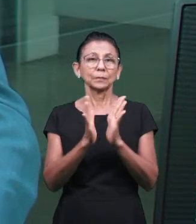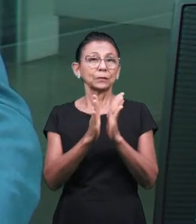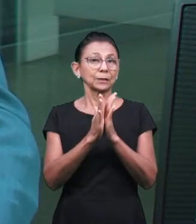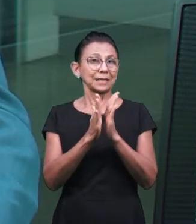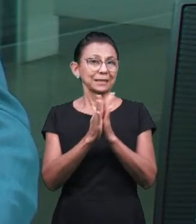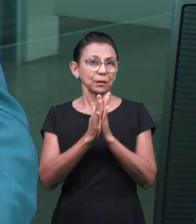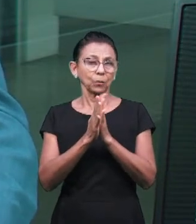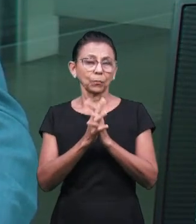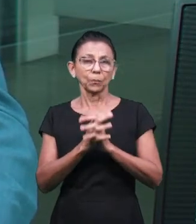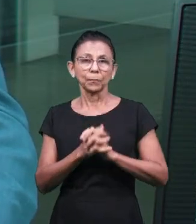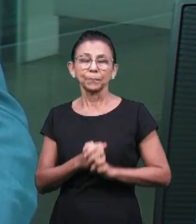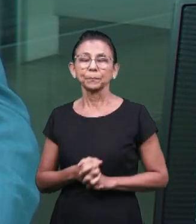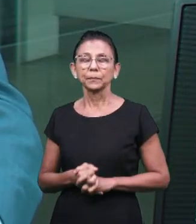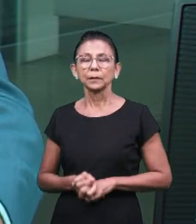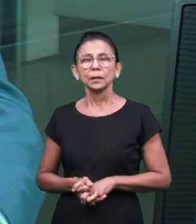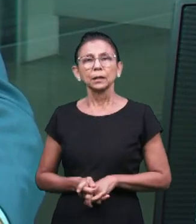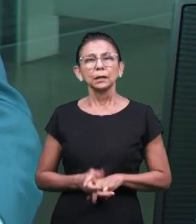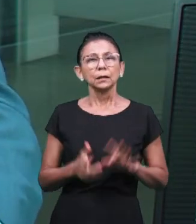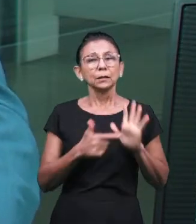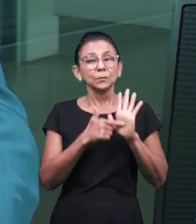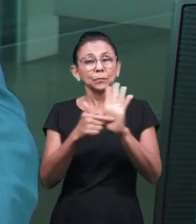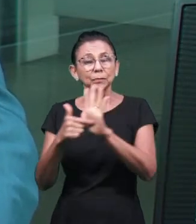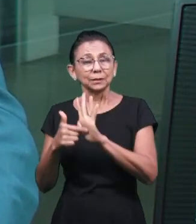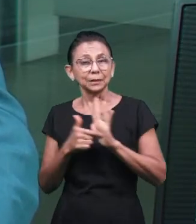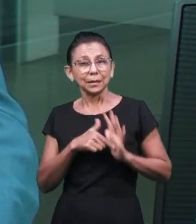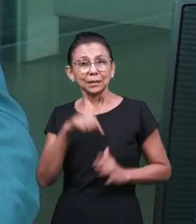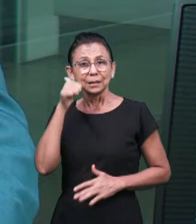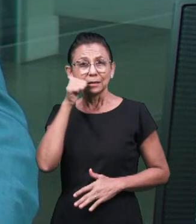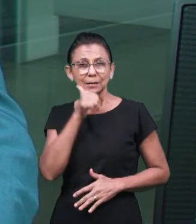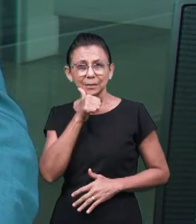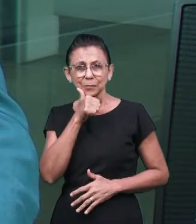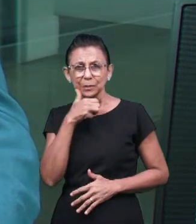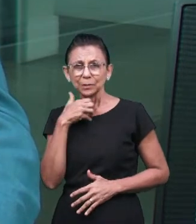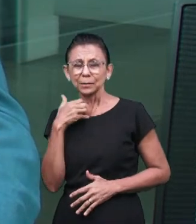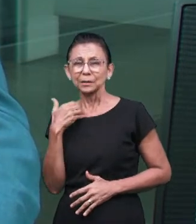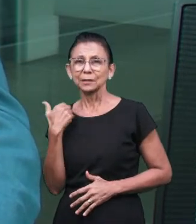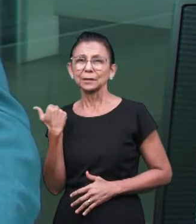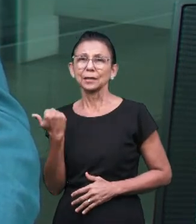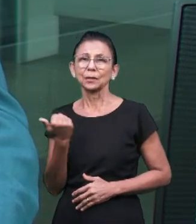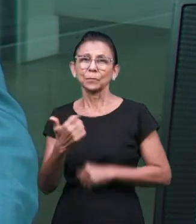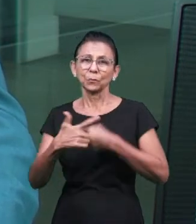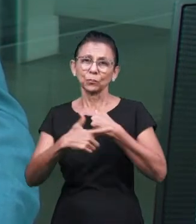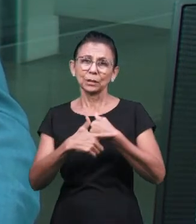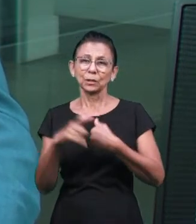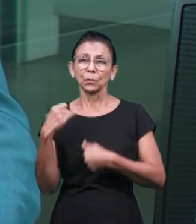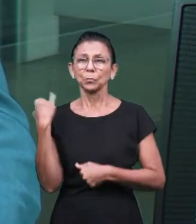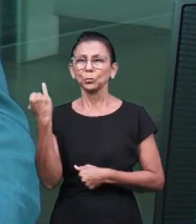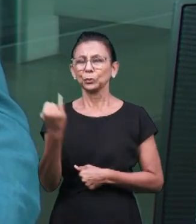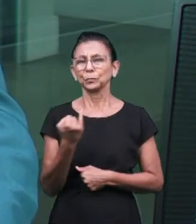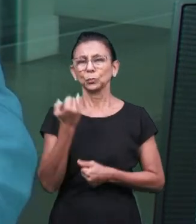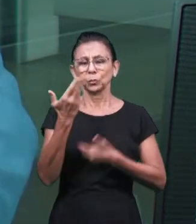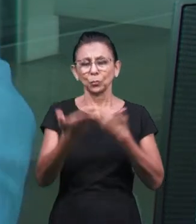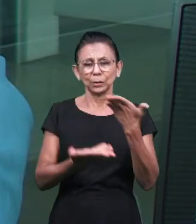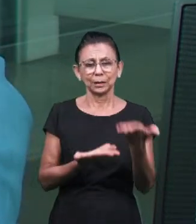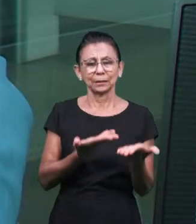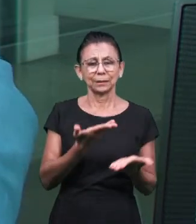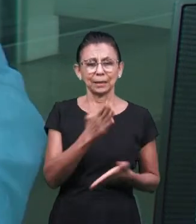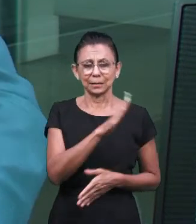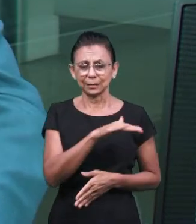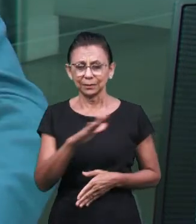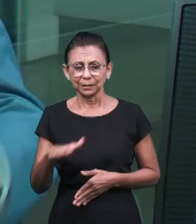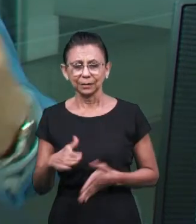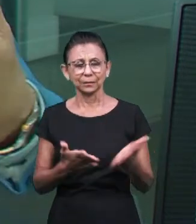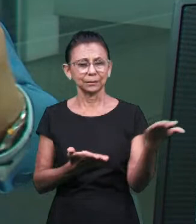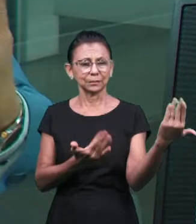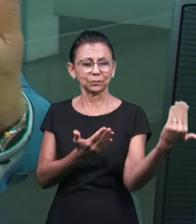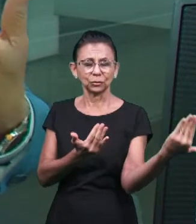que elas têm uma importância muito grande na transmissão dessa herança. Glória a Deus. Entendeu? Das crianças, nos jovens, então, na família de uma maneira